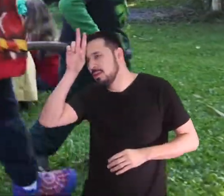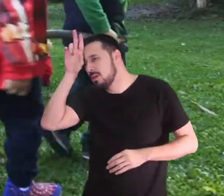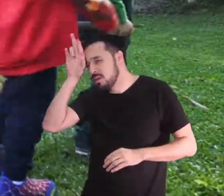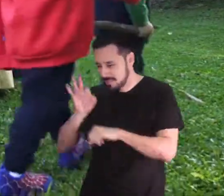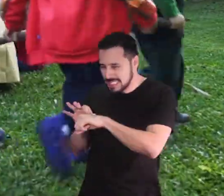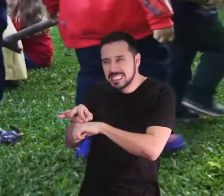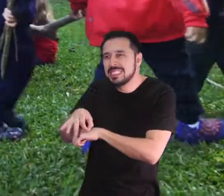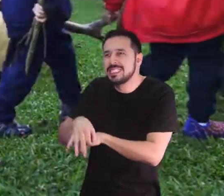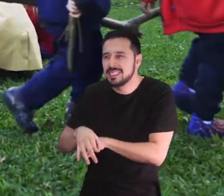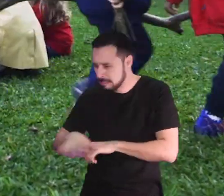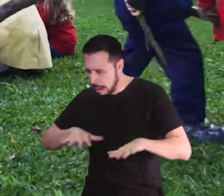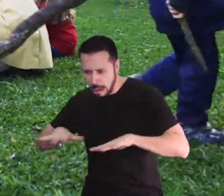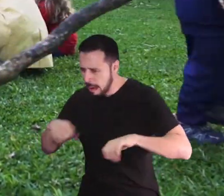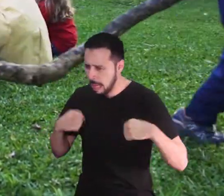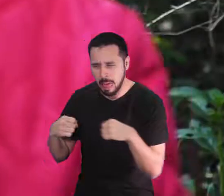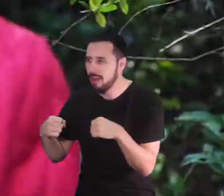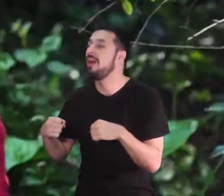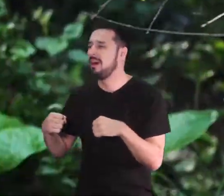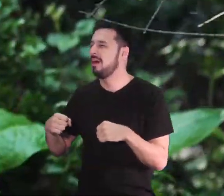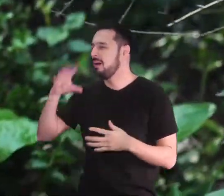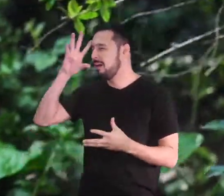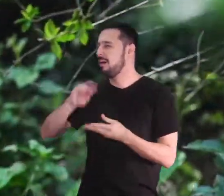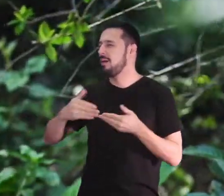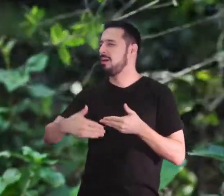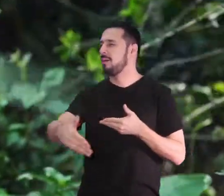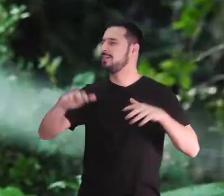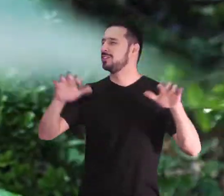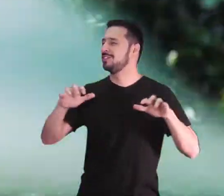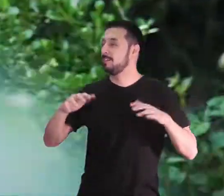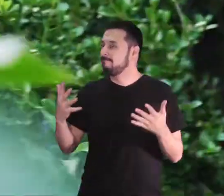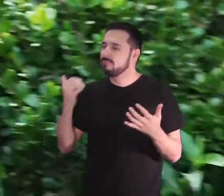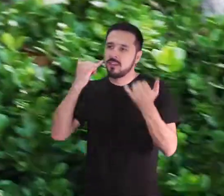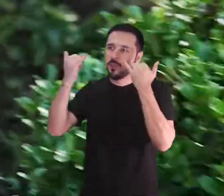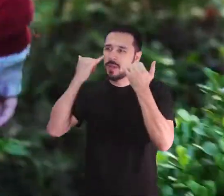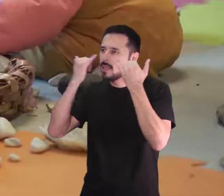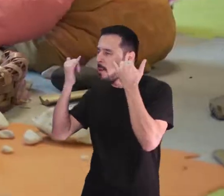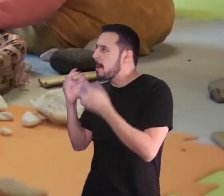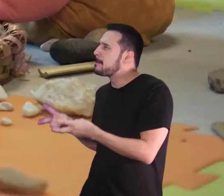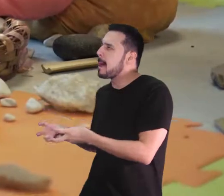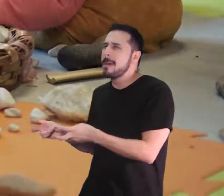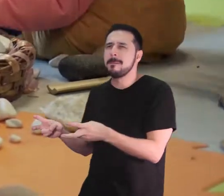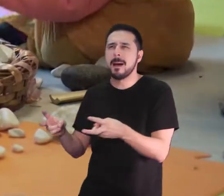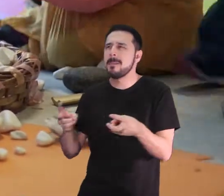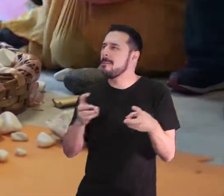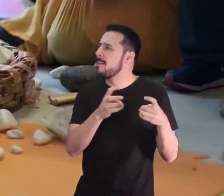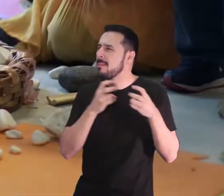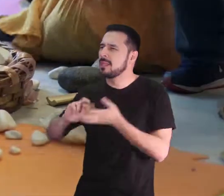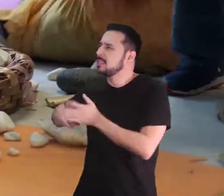que quando as formigas estão muito alvoroçadas é sinal que vem tempestade. Todos esses códigos são aprendidos na natureza. E